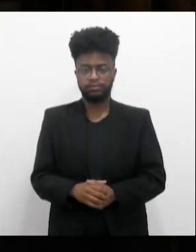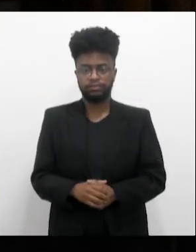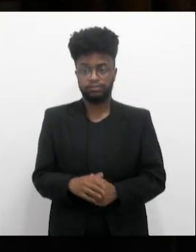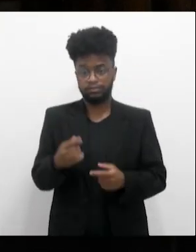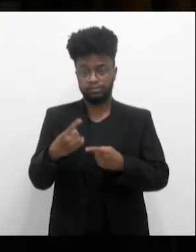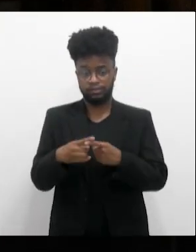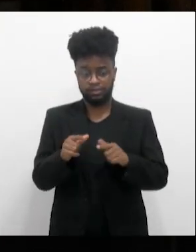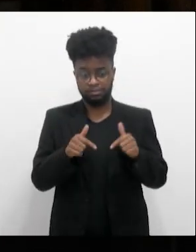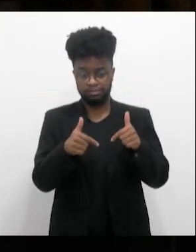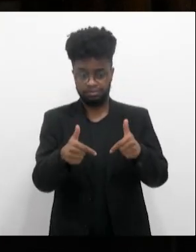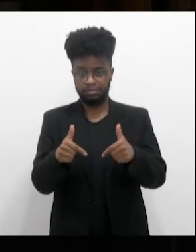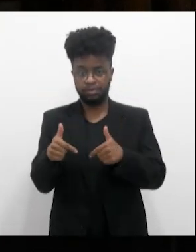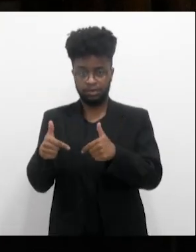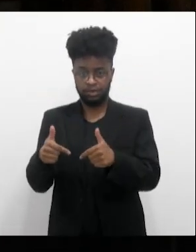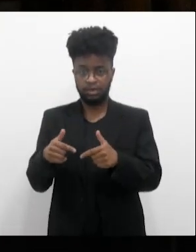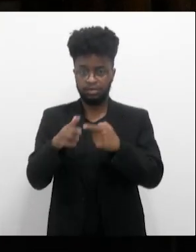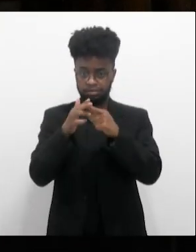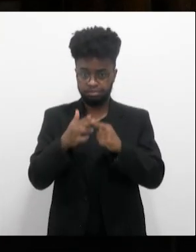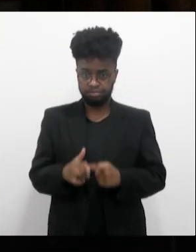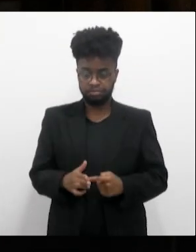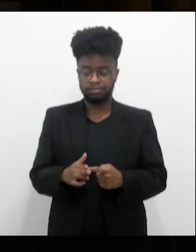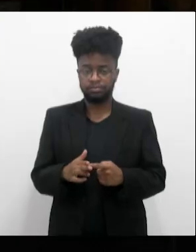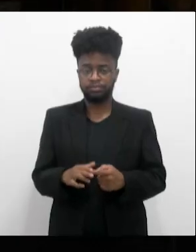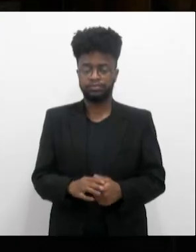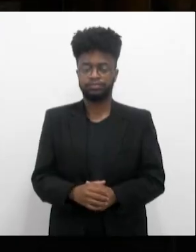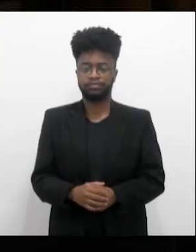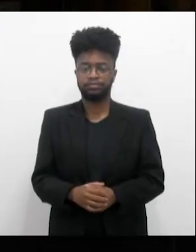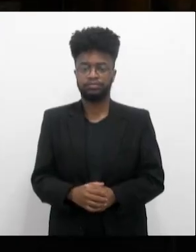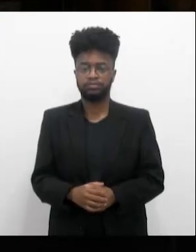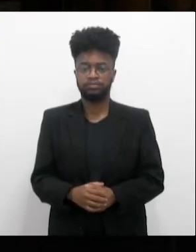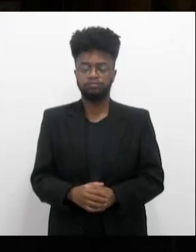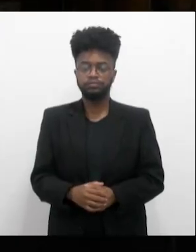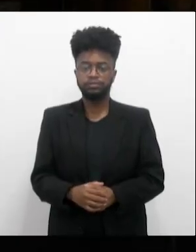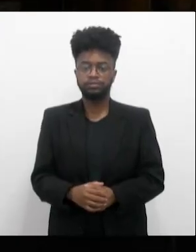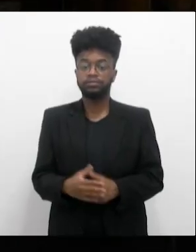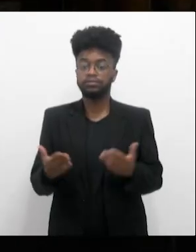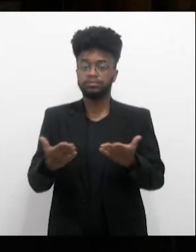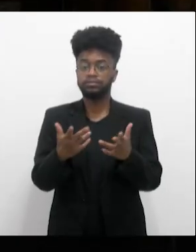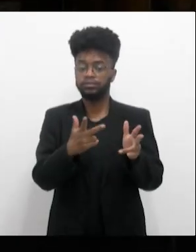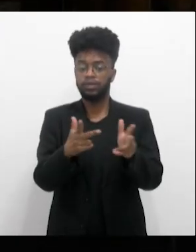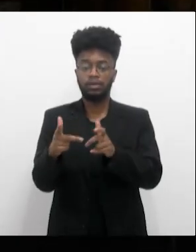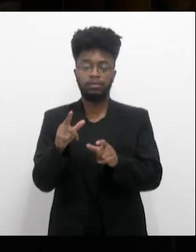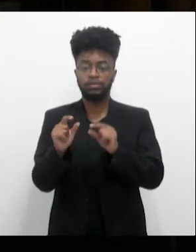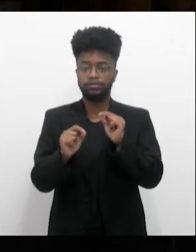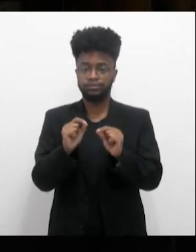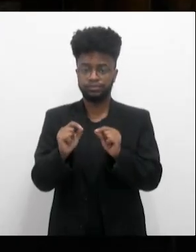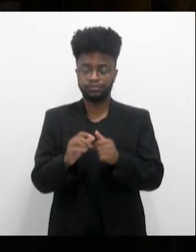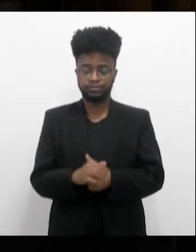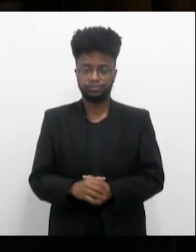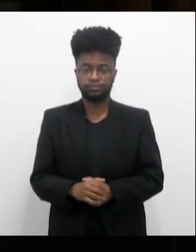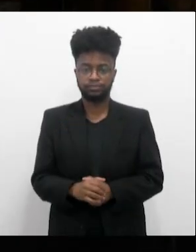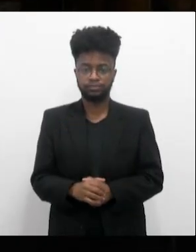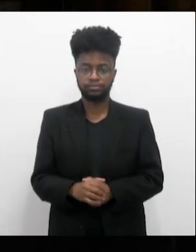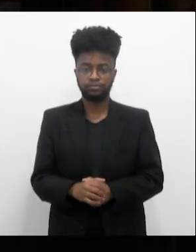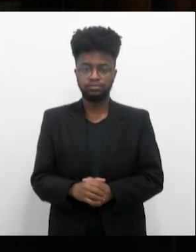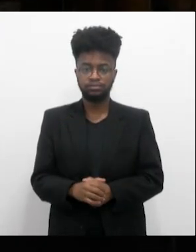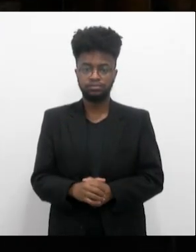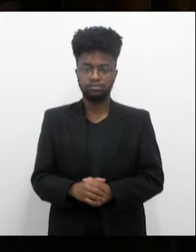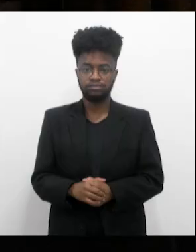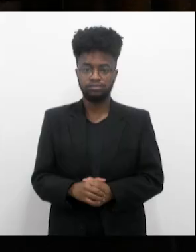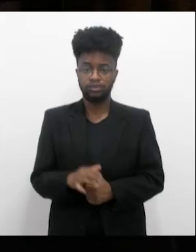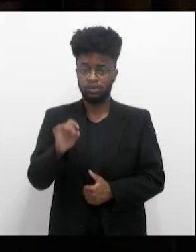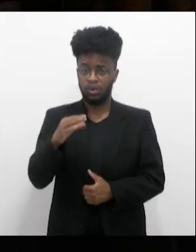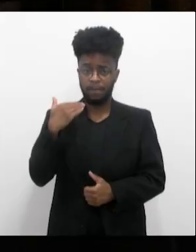foi feita e foi aperfeiçoada, se verificou que não só o